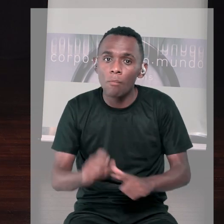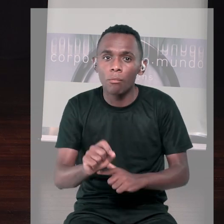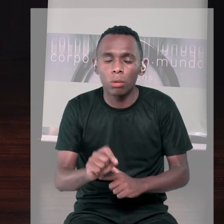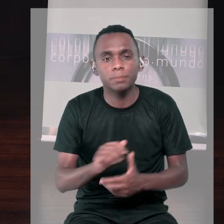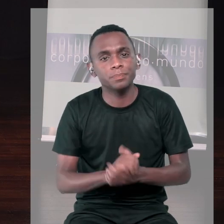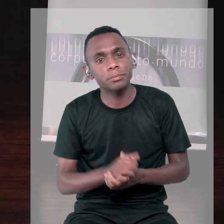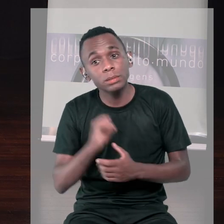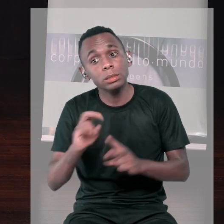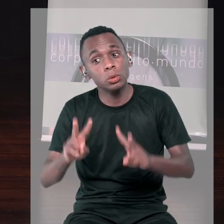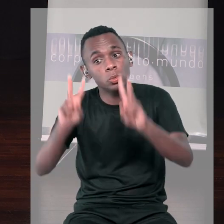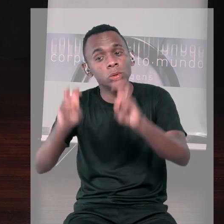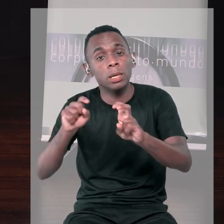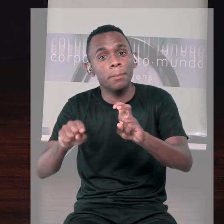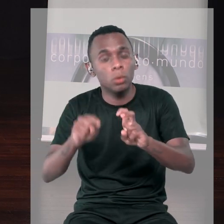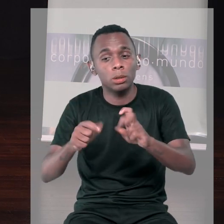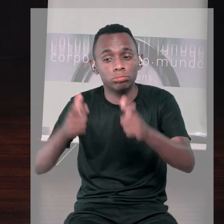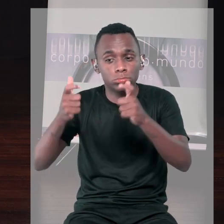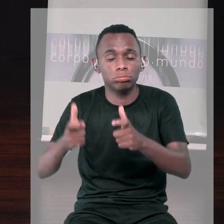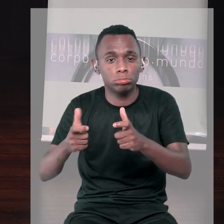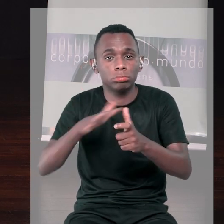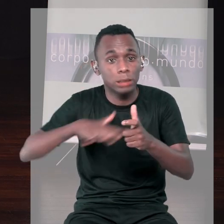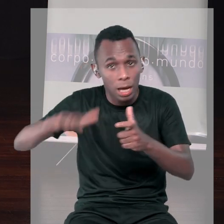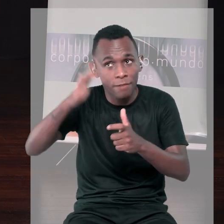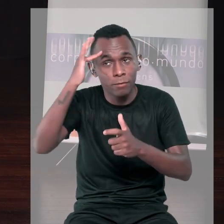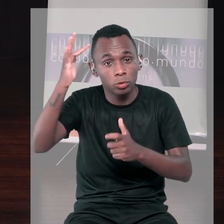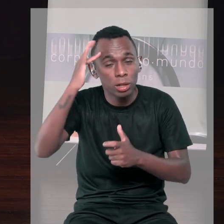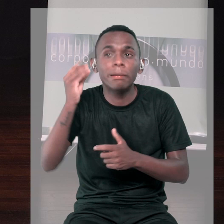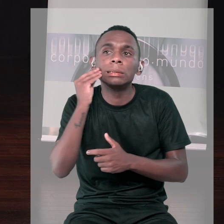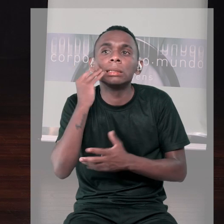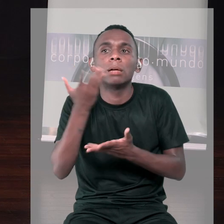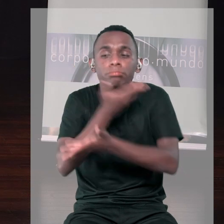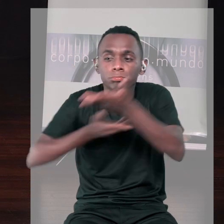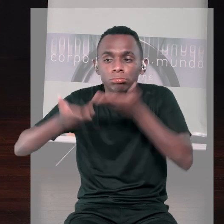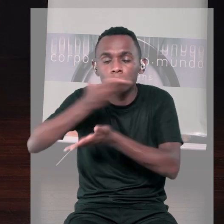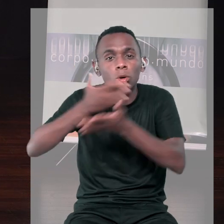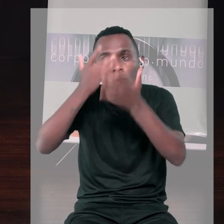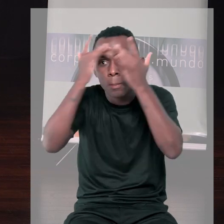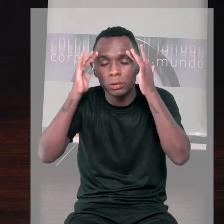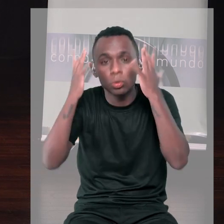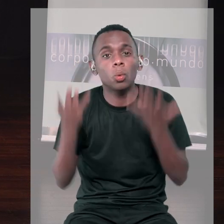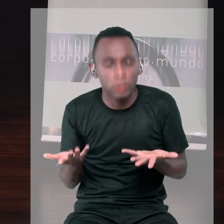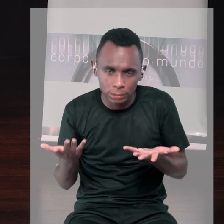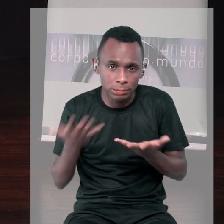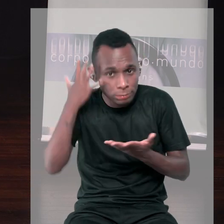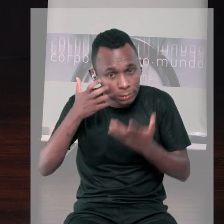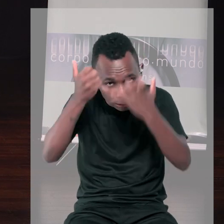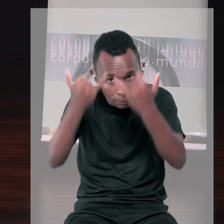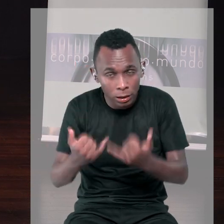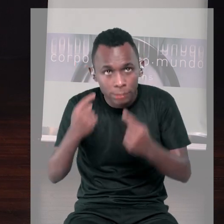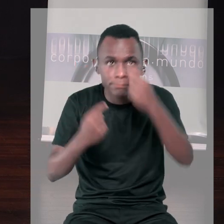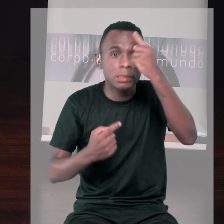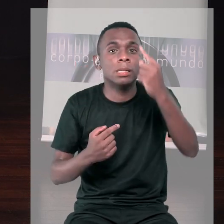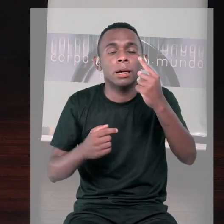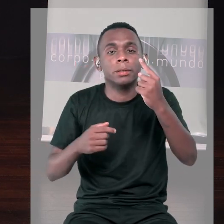se trata de uma tomada de posição filosófica para tentar conversar com vocês sobre essa ideia de um novo